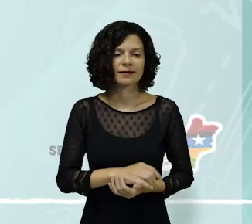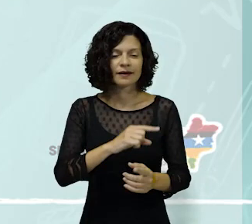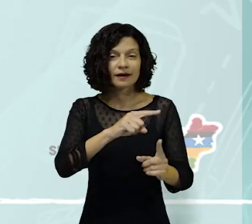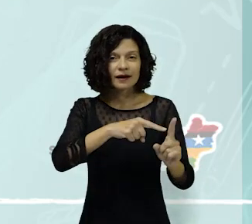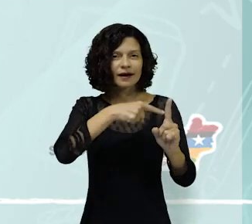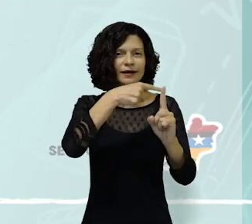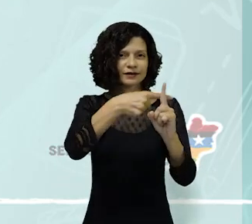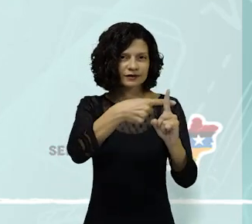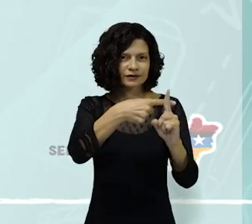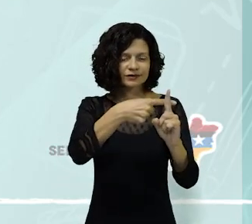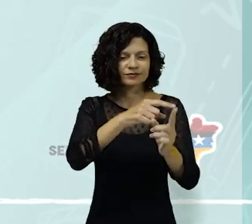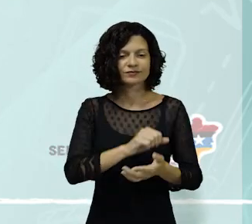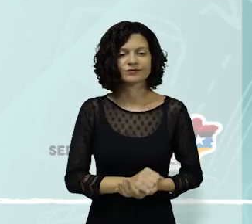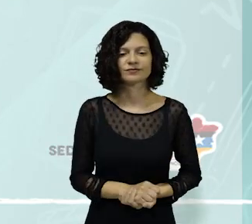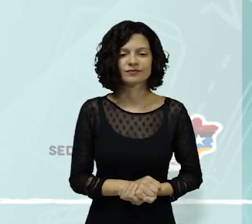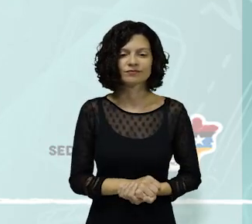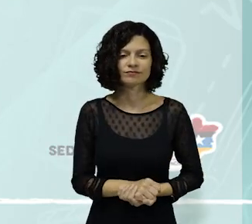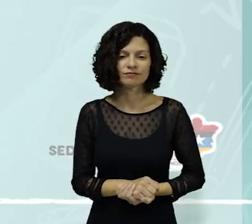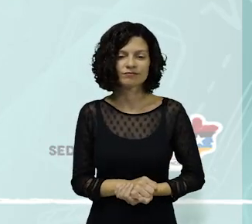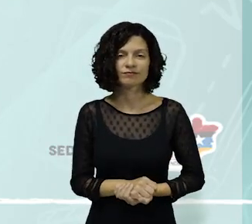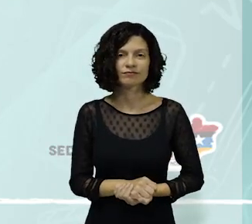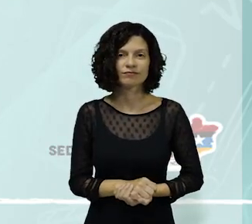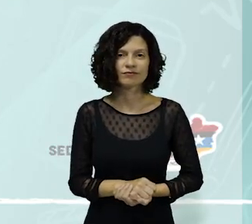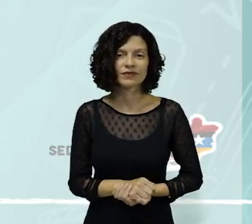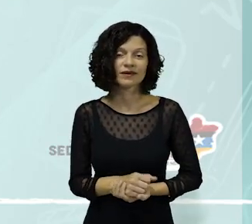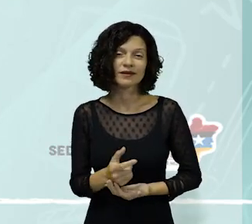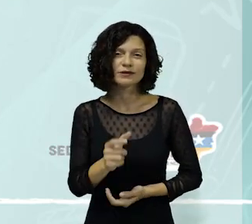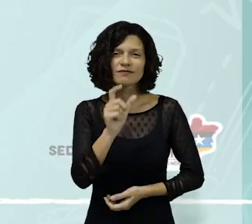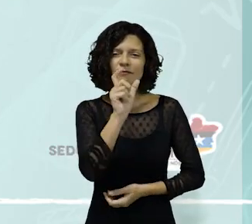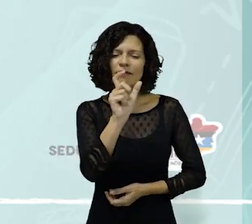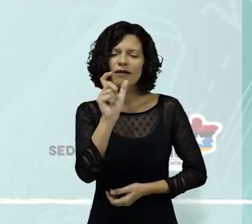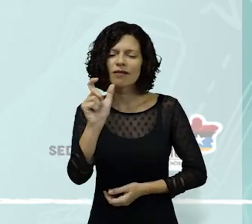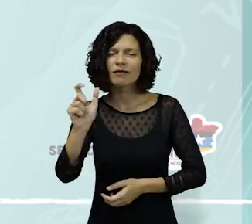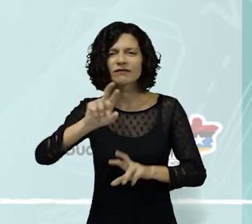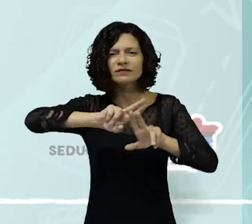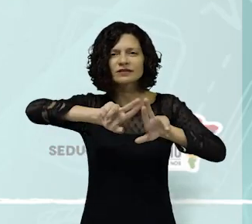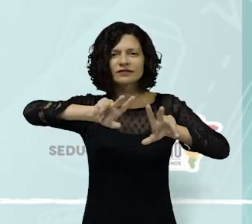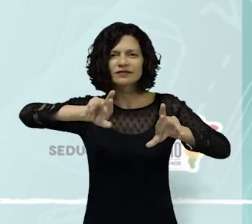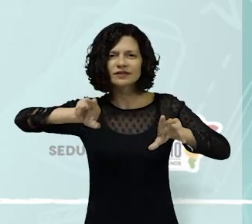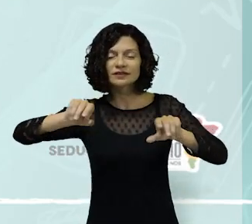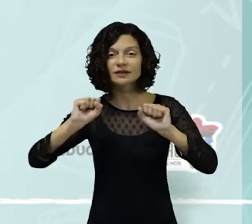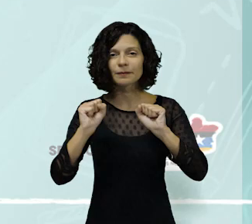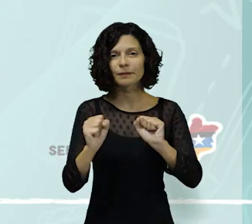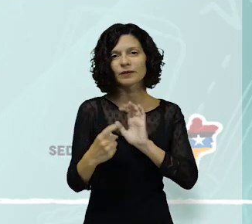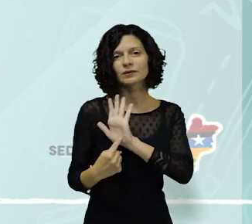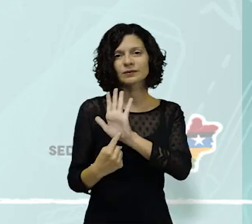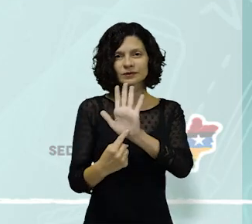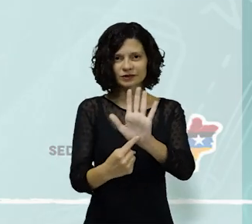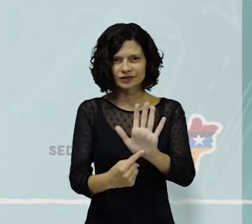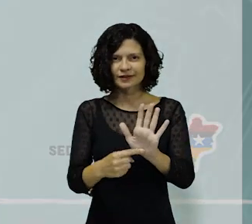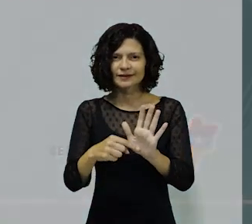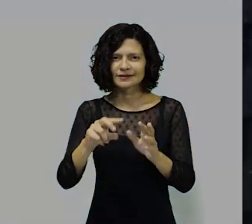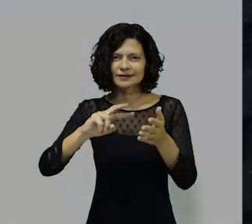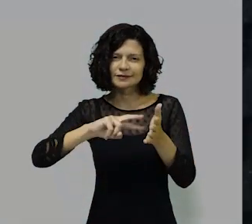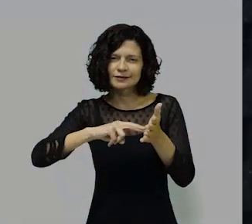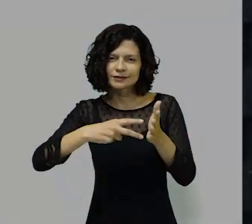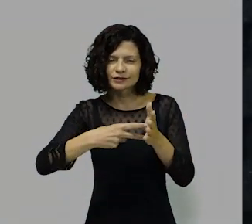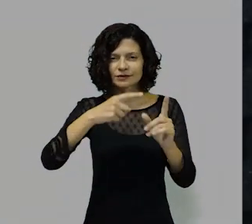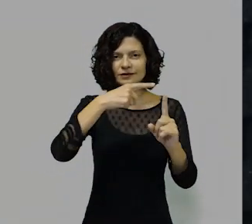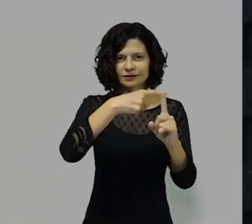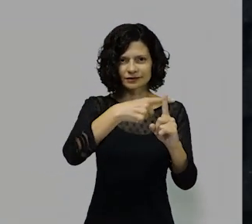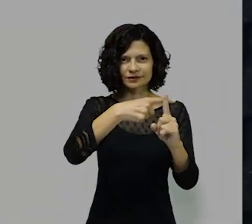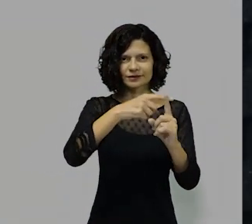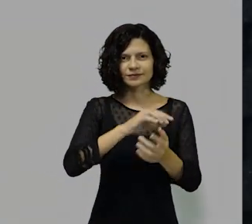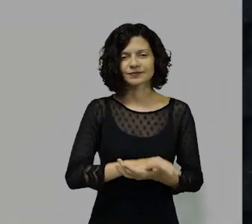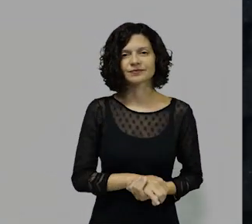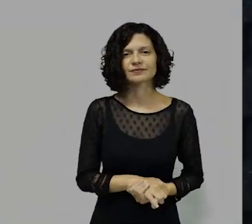de palavras ou marcadores de discurso que indicam adição. And, que significa e. Quando você vê, por